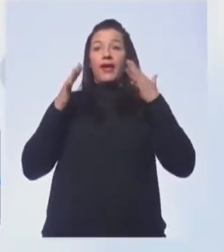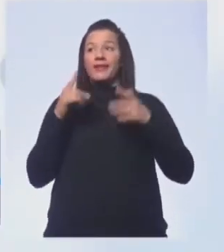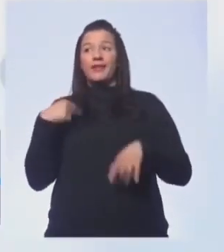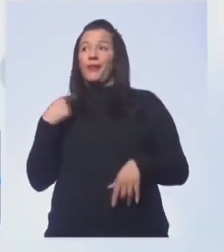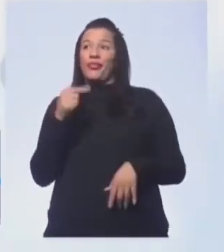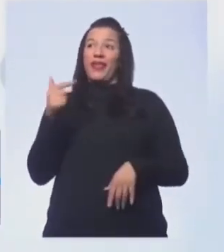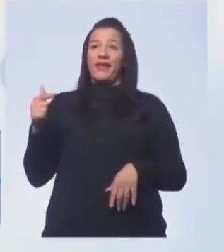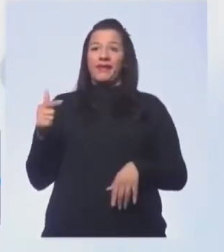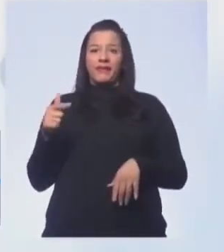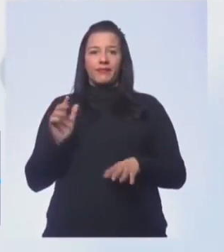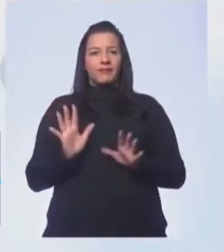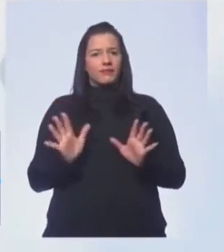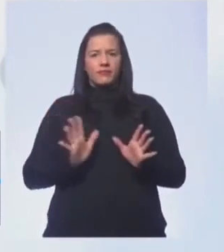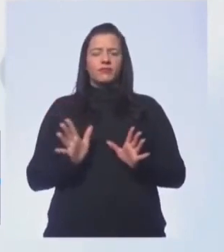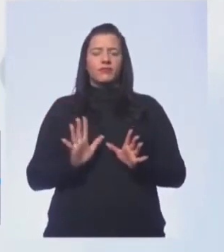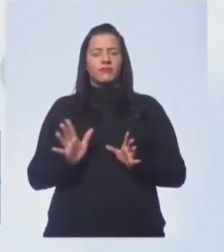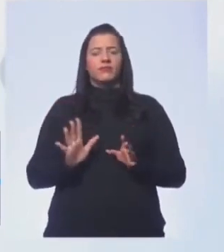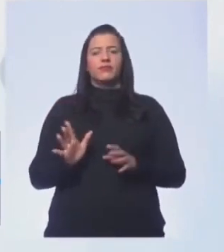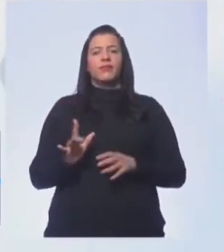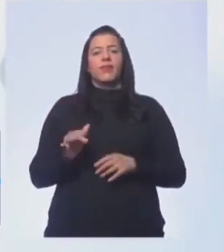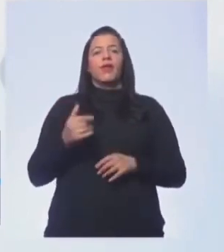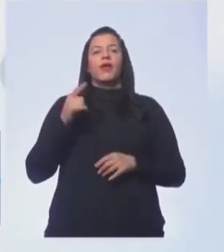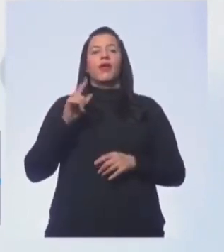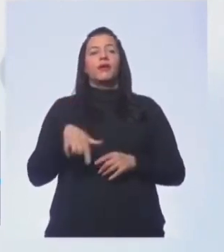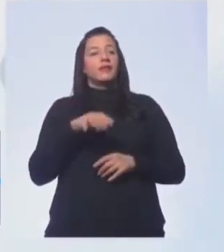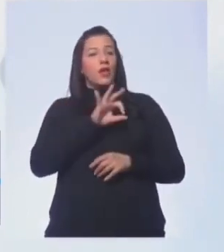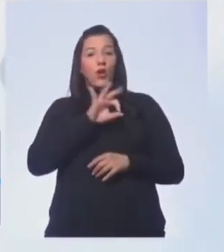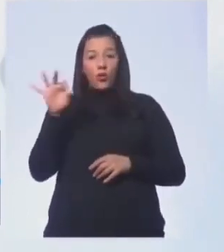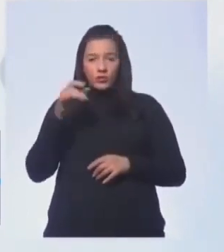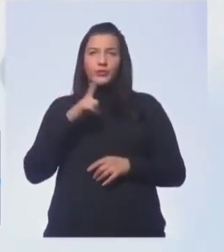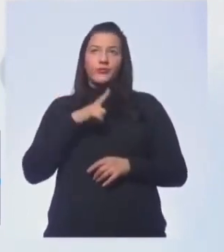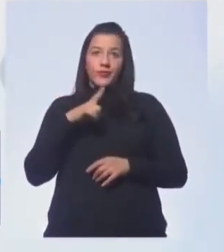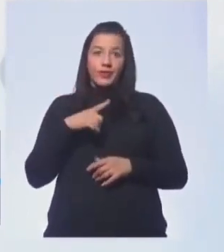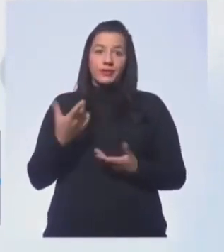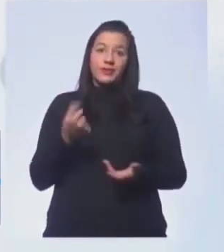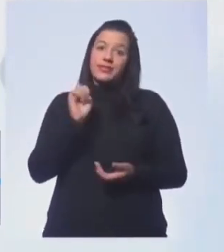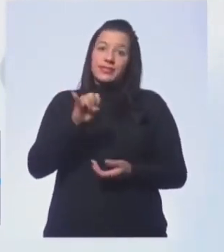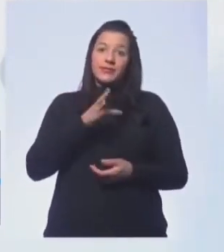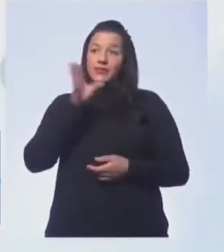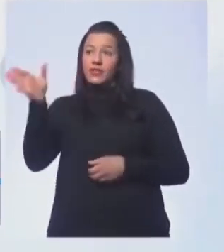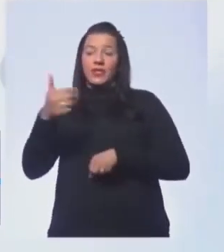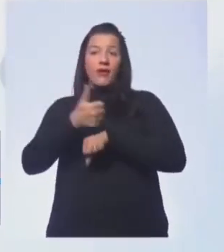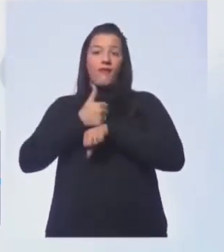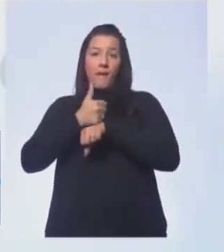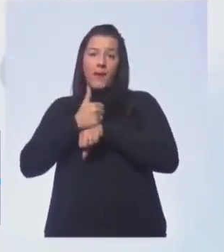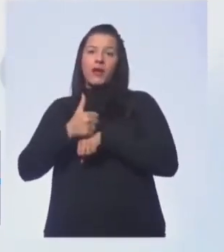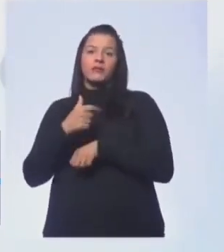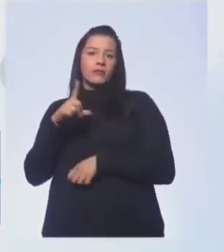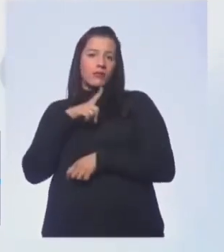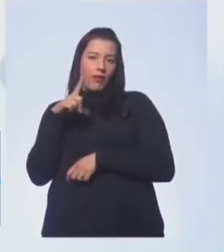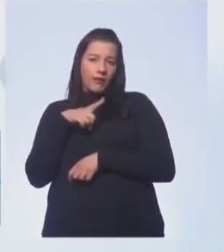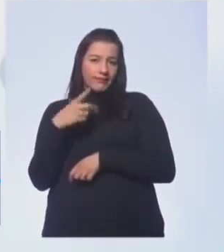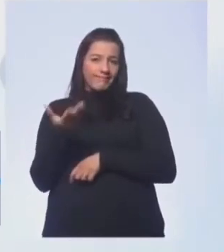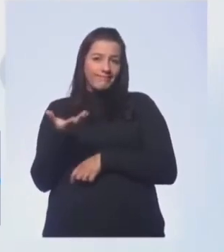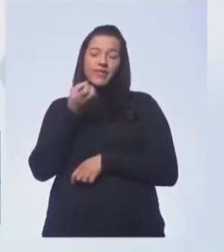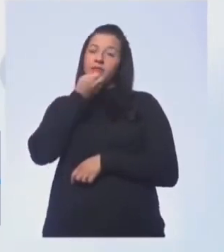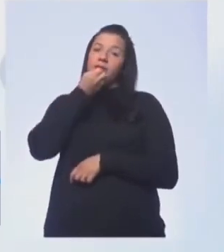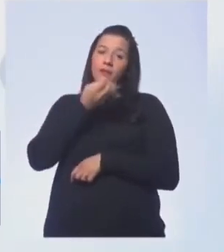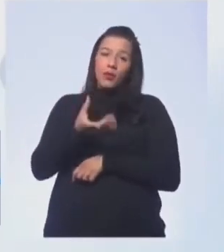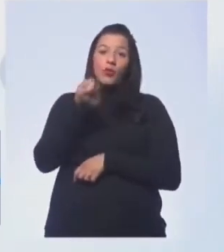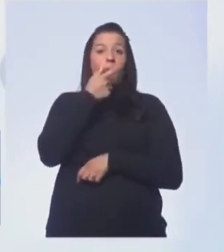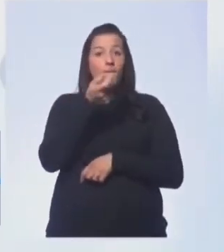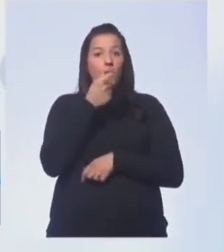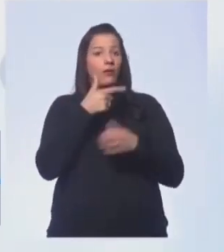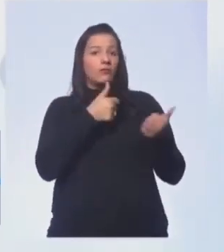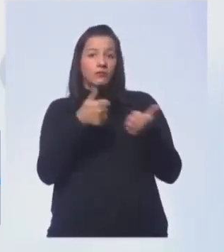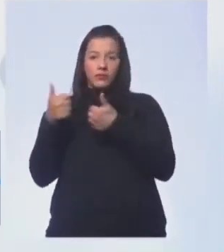tratamento precoce, é como chama, né? Não está comemorando. Seria ótimo. Imagina se na farmácia tivesse, pronto, né, um remédio que a gente pudesse comprar, tomar e ficar